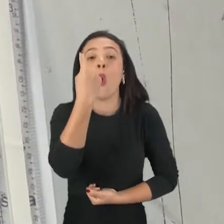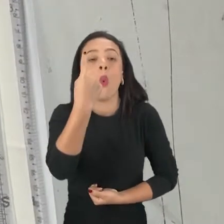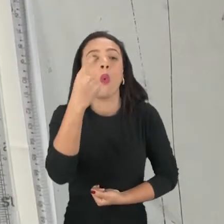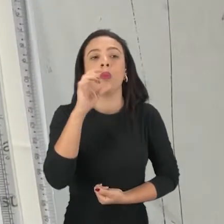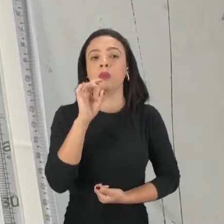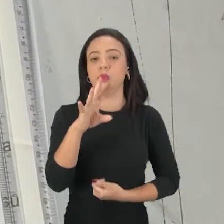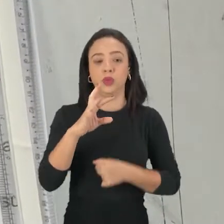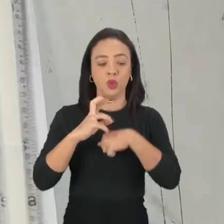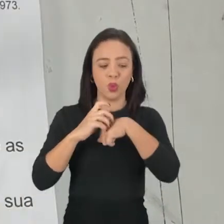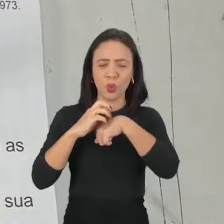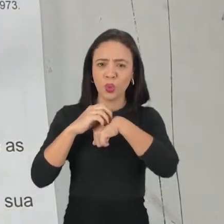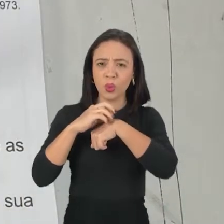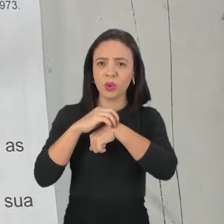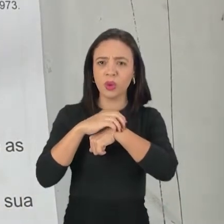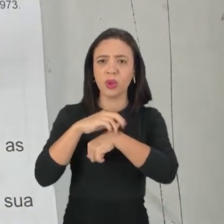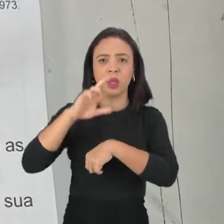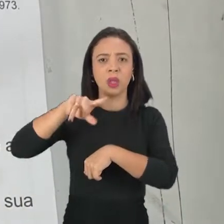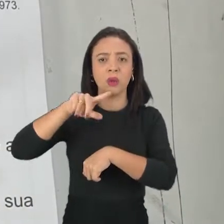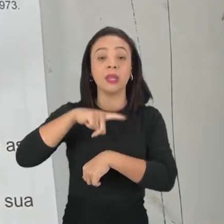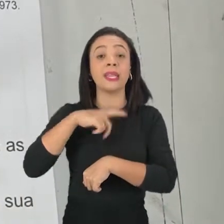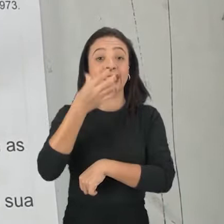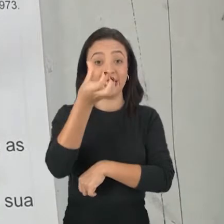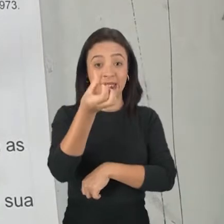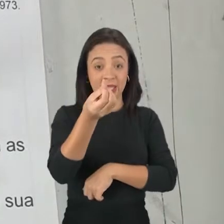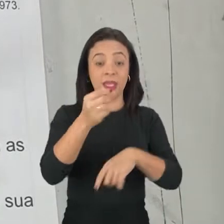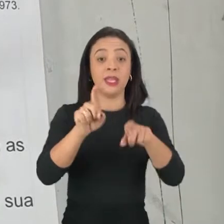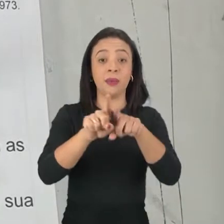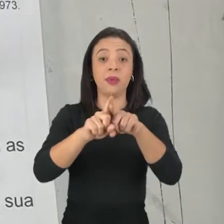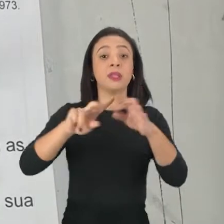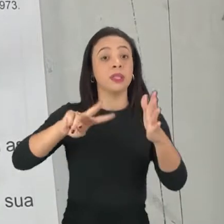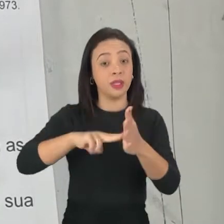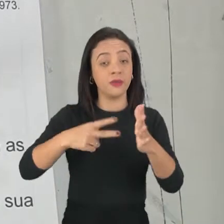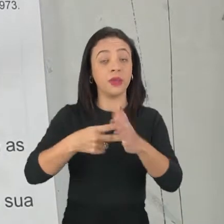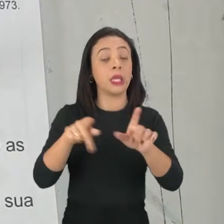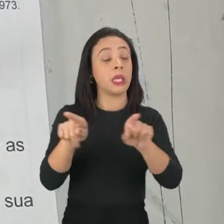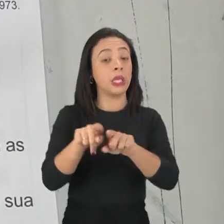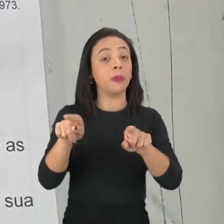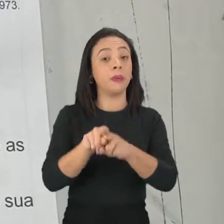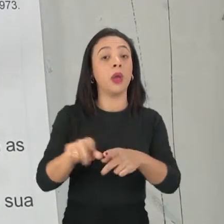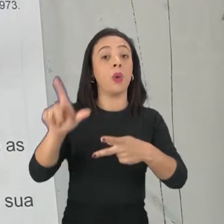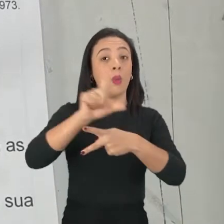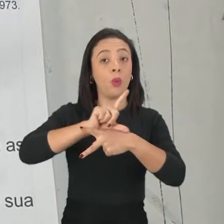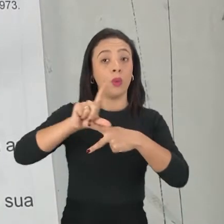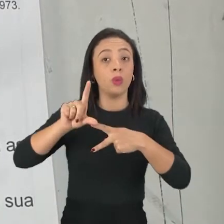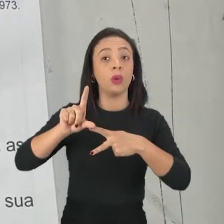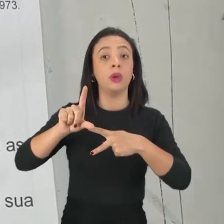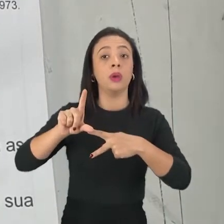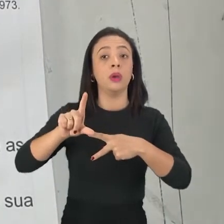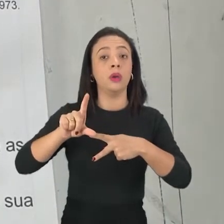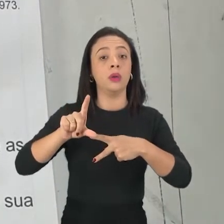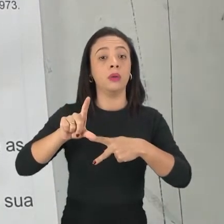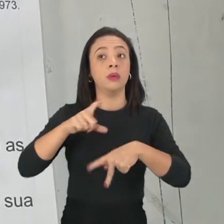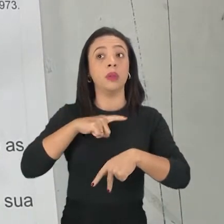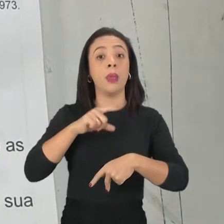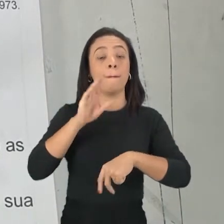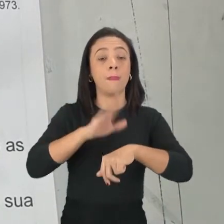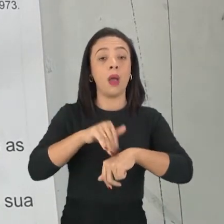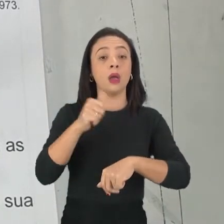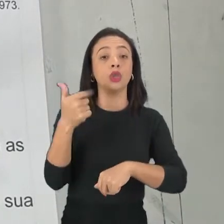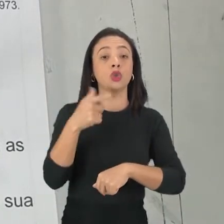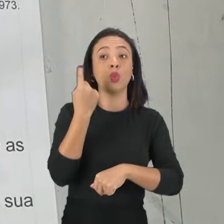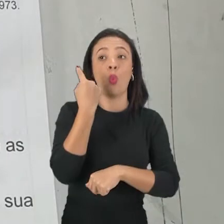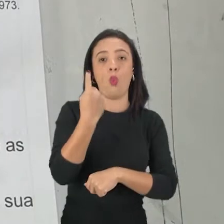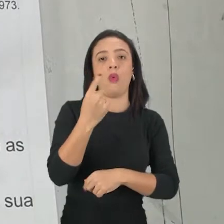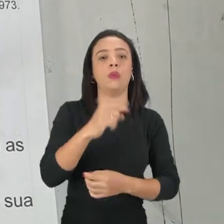aranha além de está falando que é seis já tá no plural também ok é mais de uma